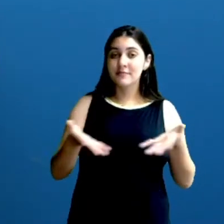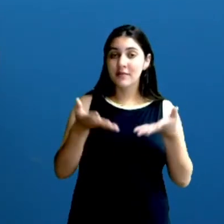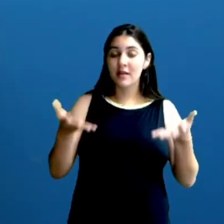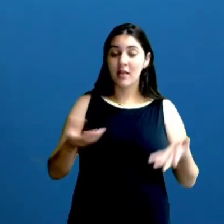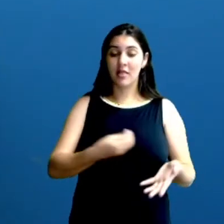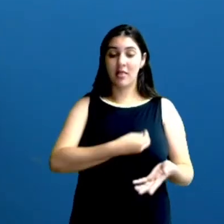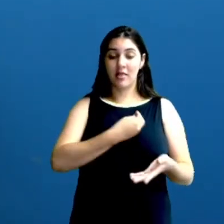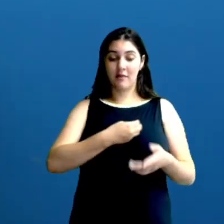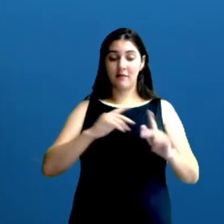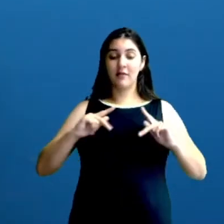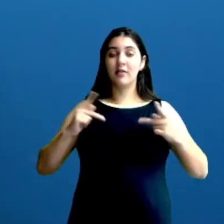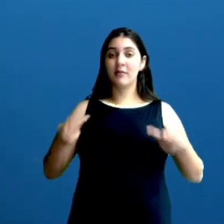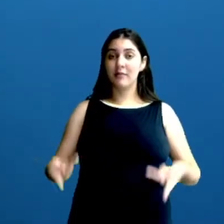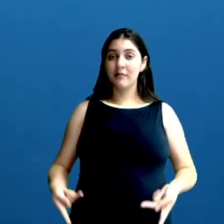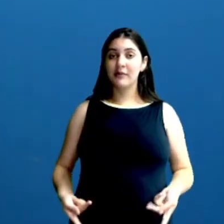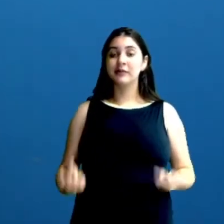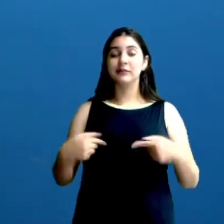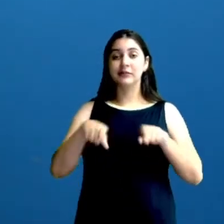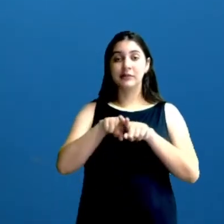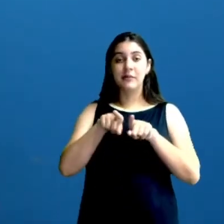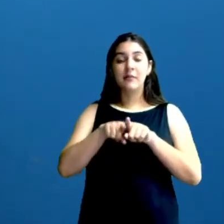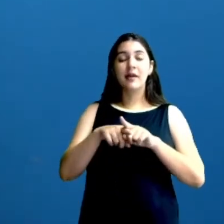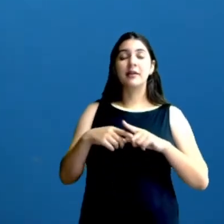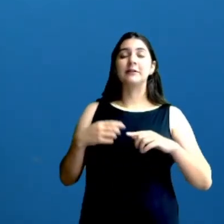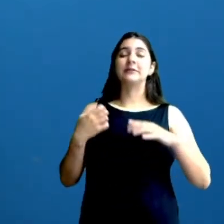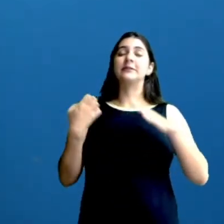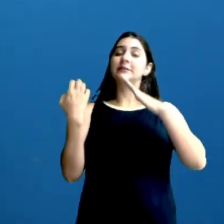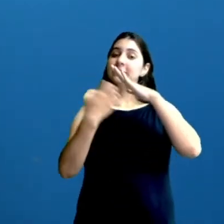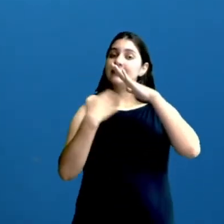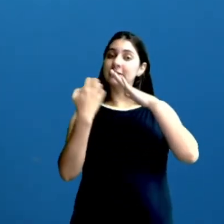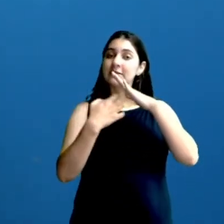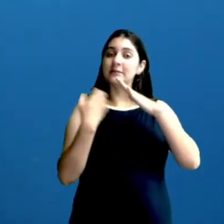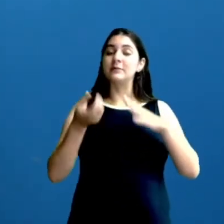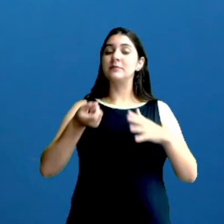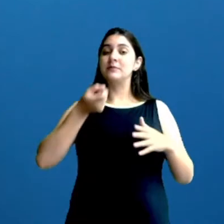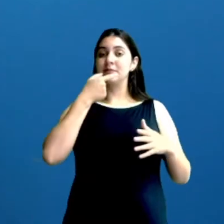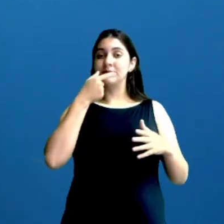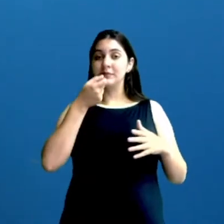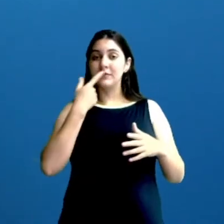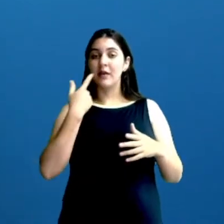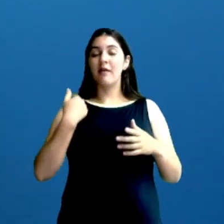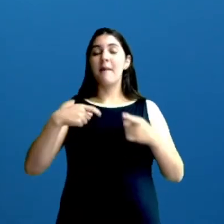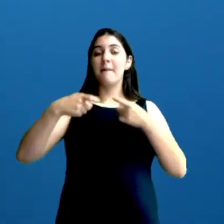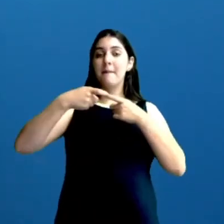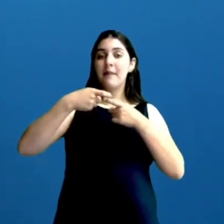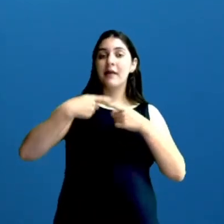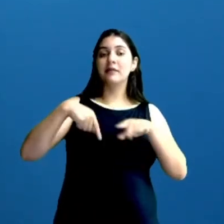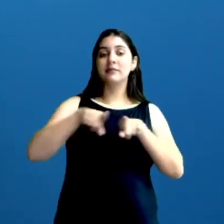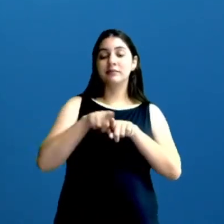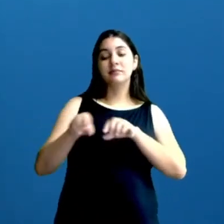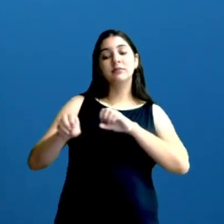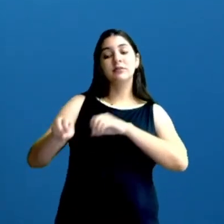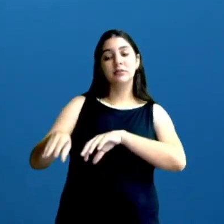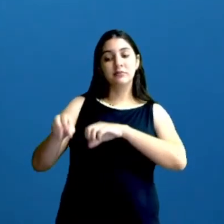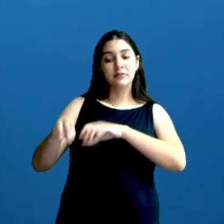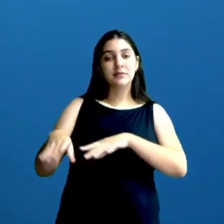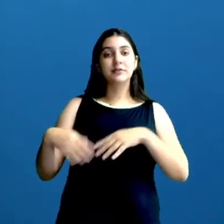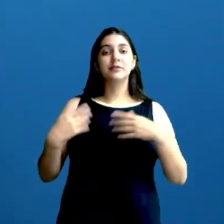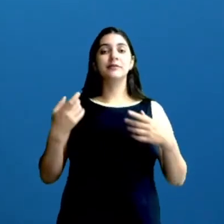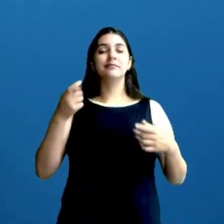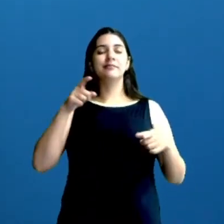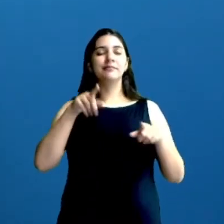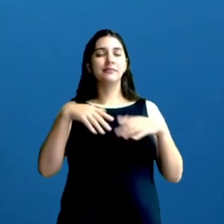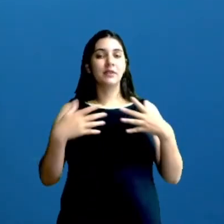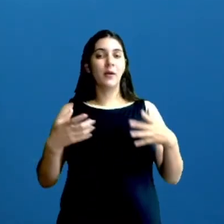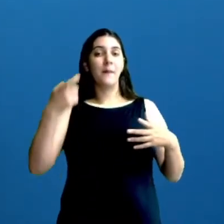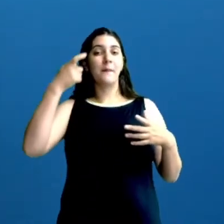indústria farmacêutica, na indústria médica, por exemplo, na educação também. Então, pensar